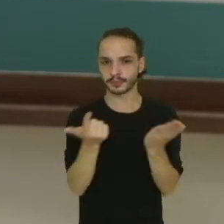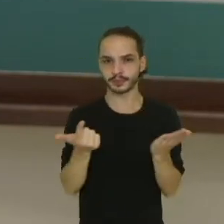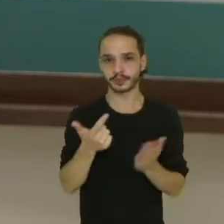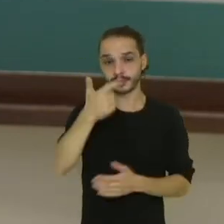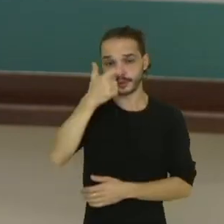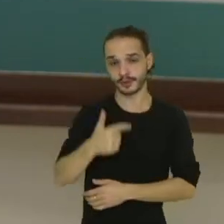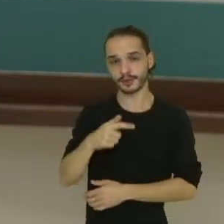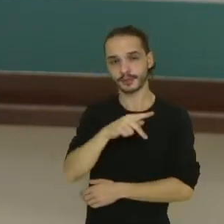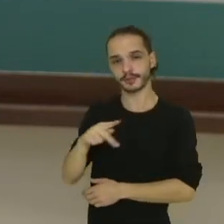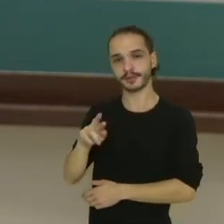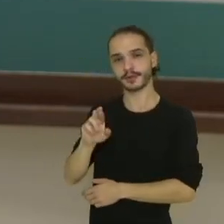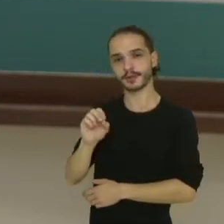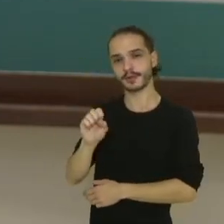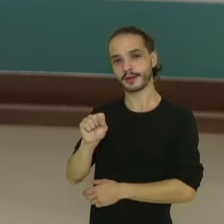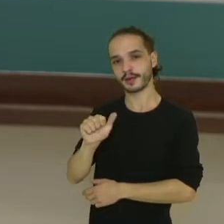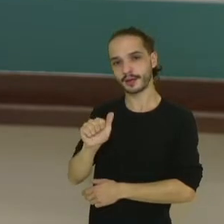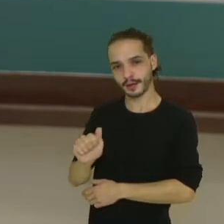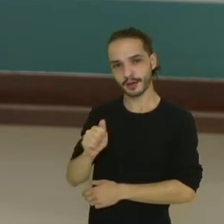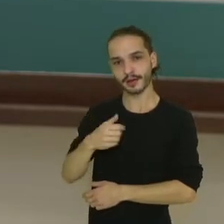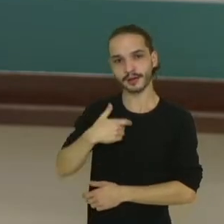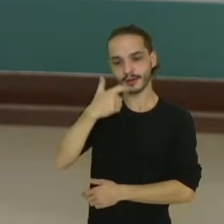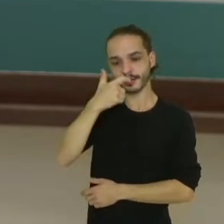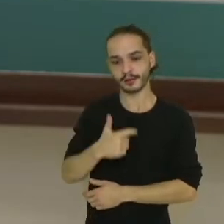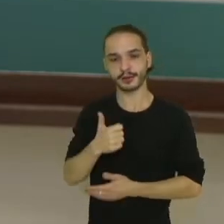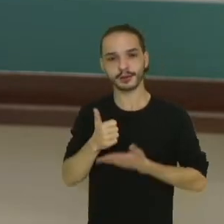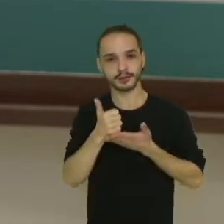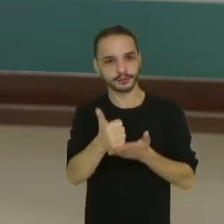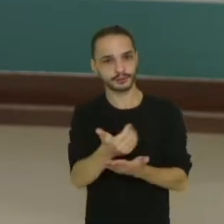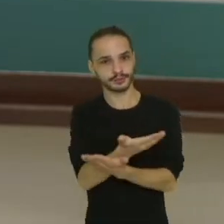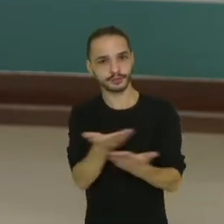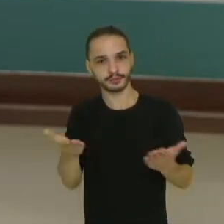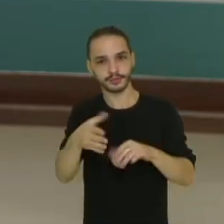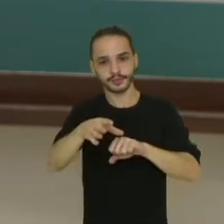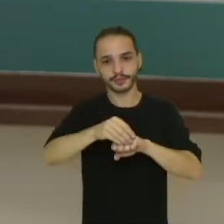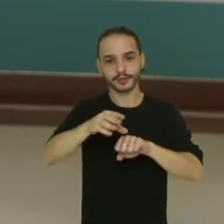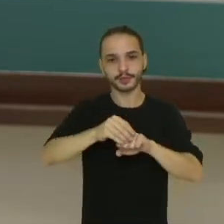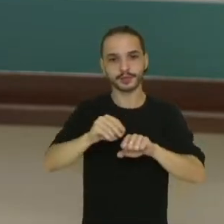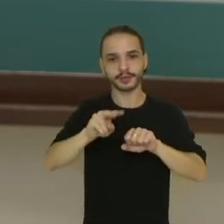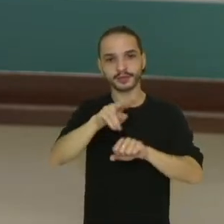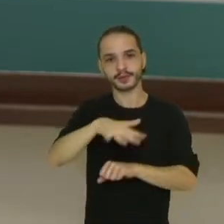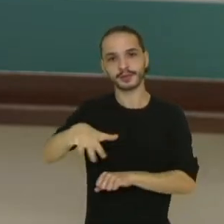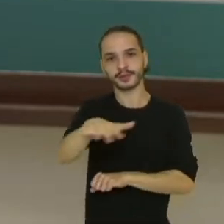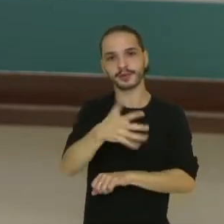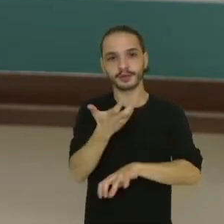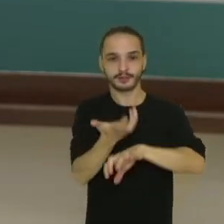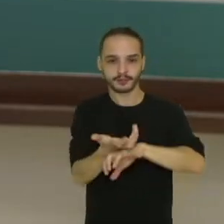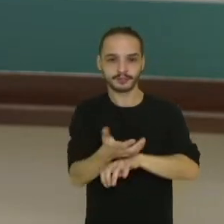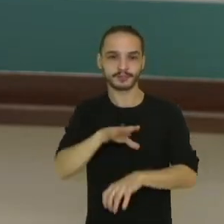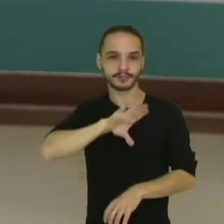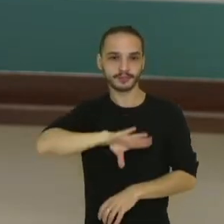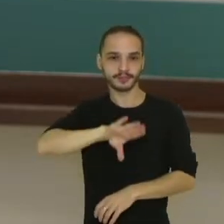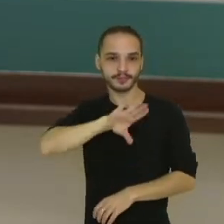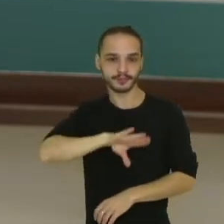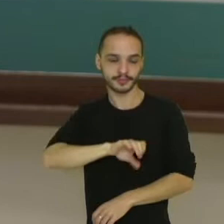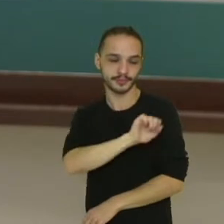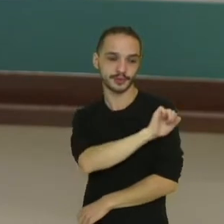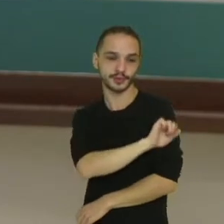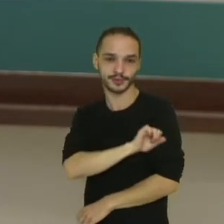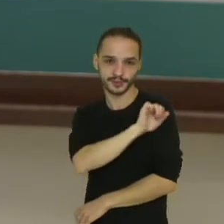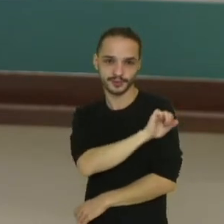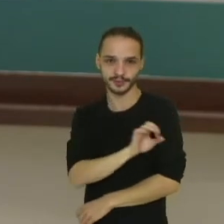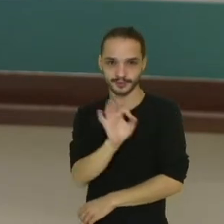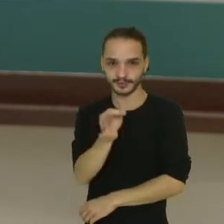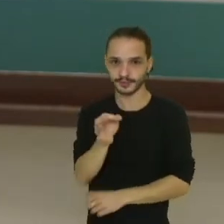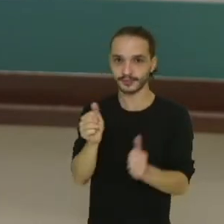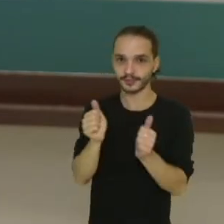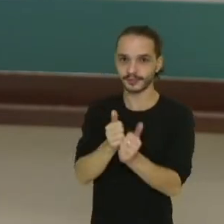sou a professora Rosa Helena Bueno, estou aqui contribuindo com os conhecimentos pertinentes à disciplina de língua portuguesa para o 8º ano, né? O